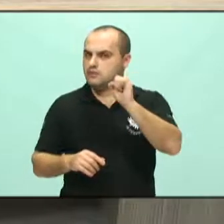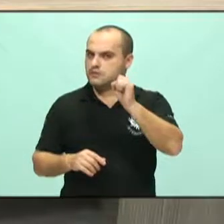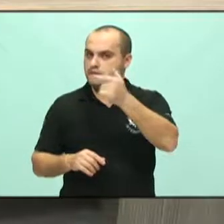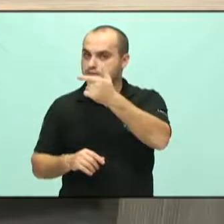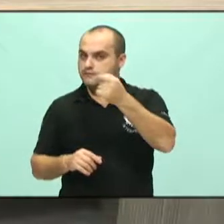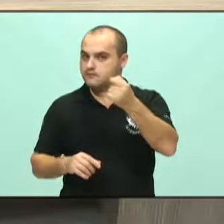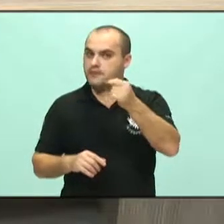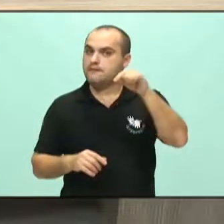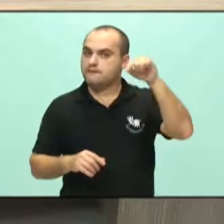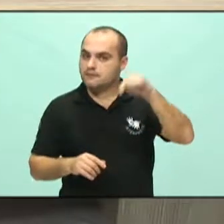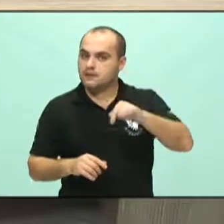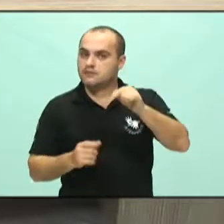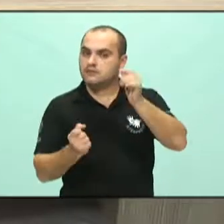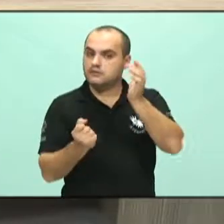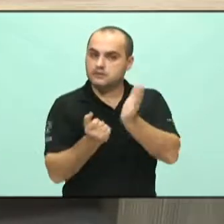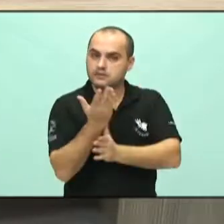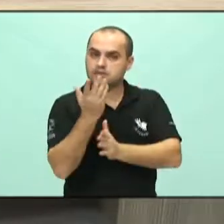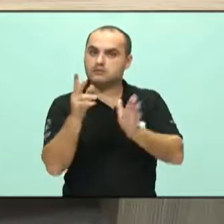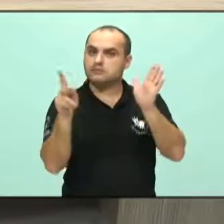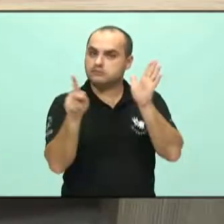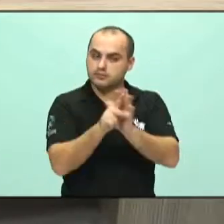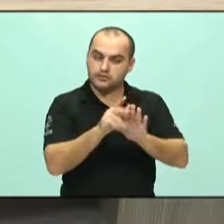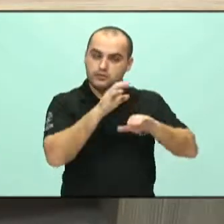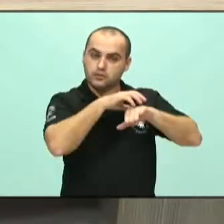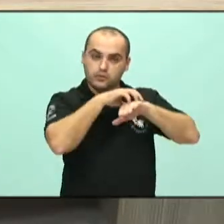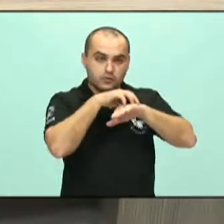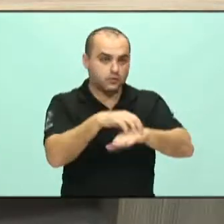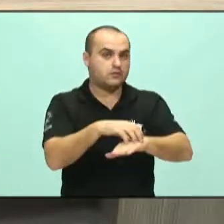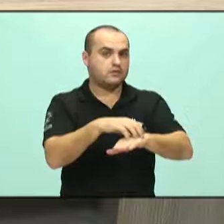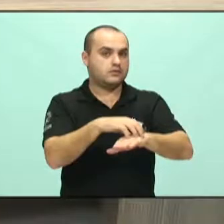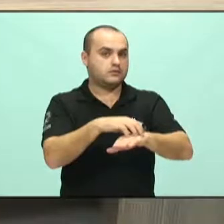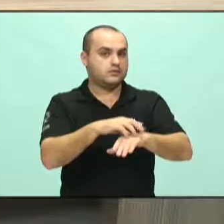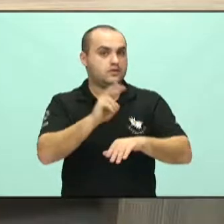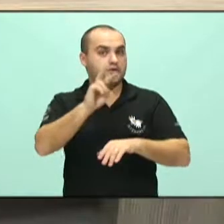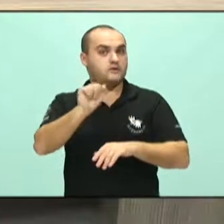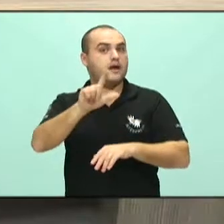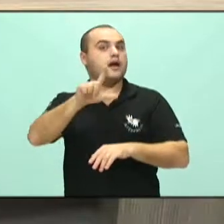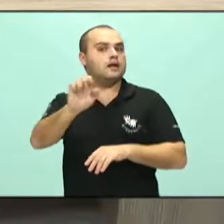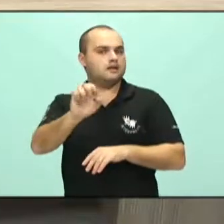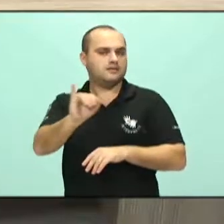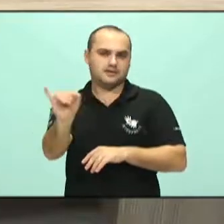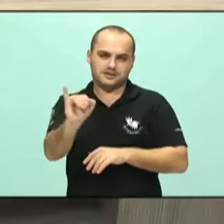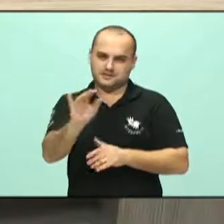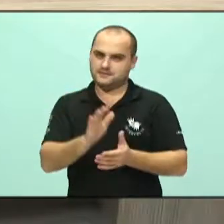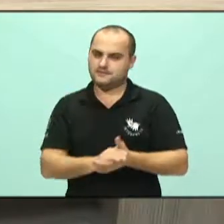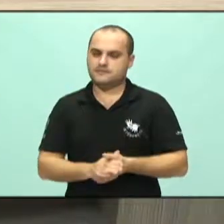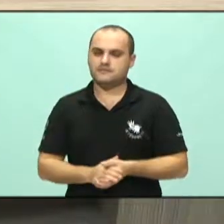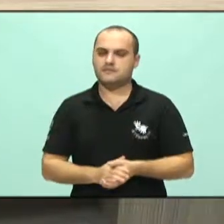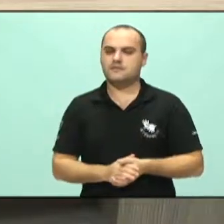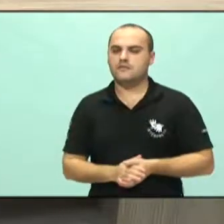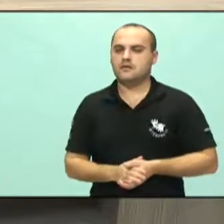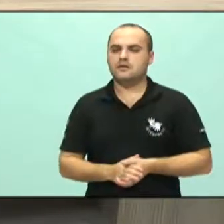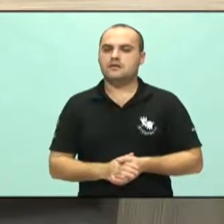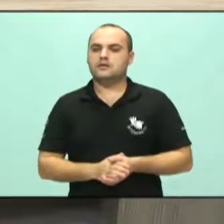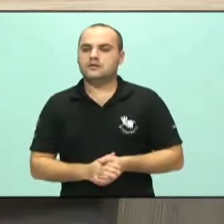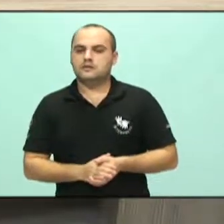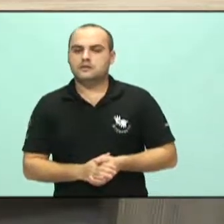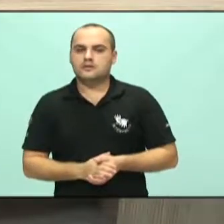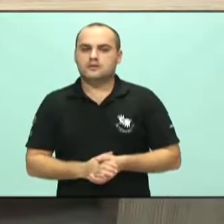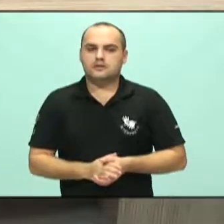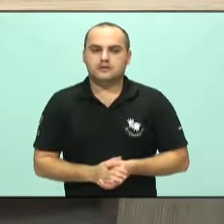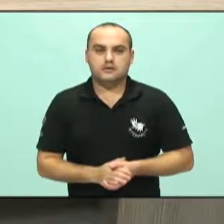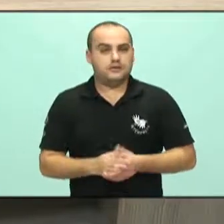fundar um estabelecimento colonial no Vale do Itajaí. Então não há como de